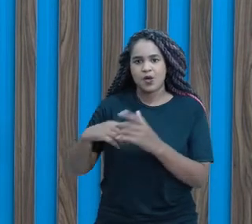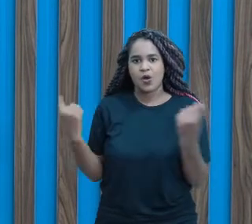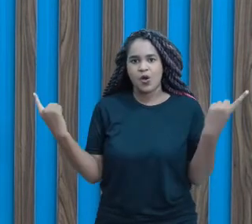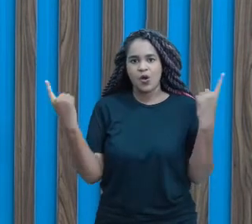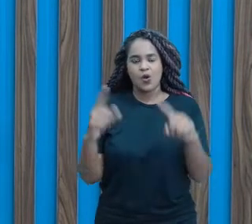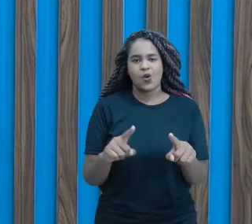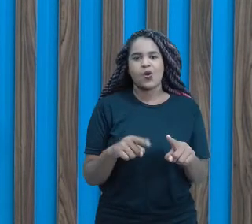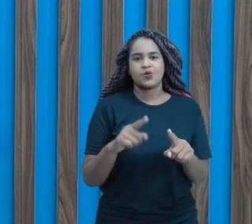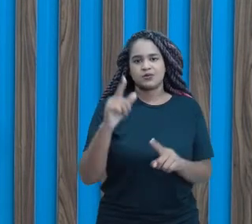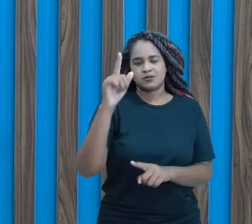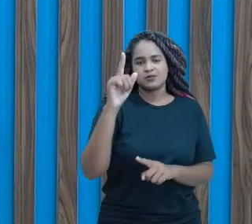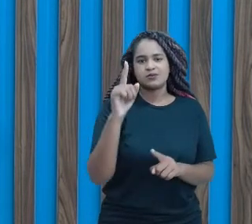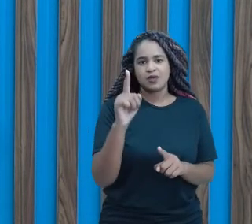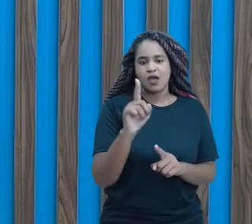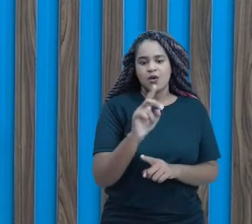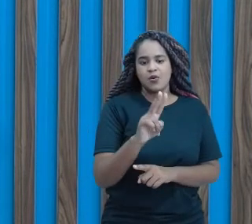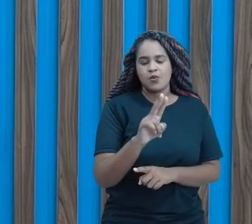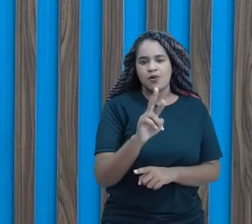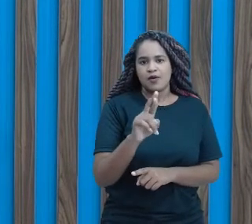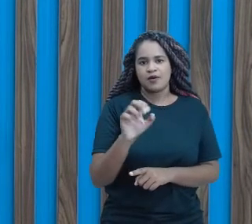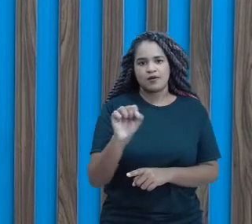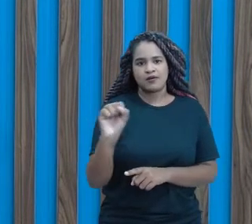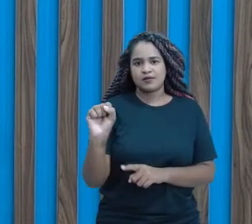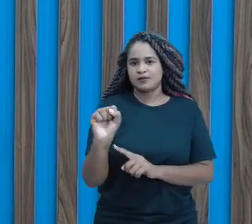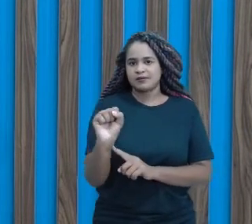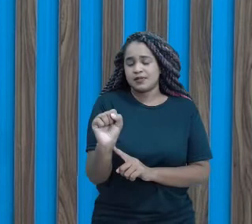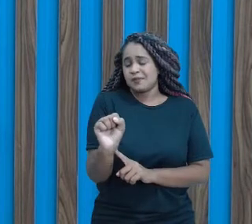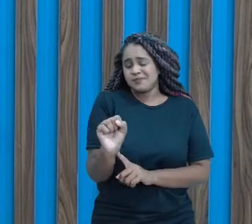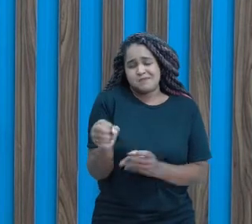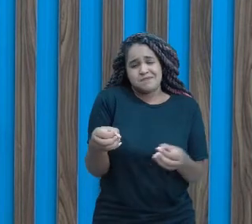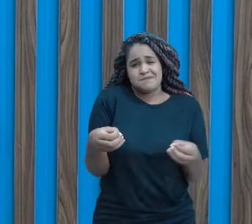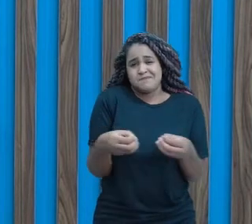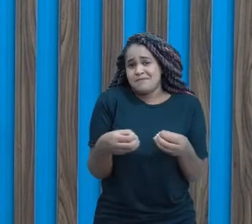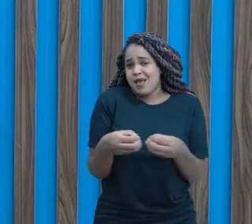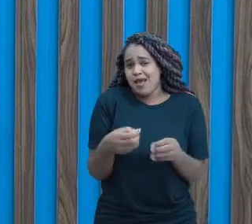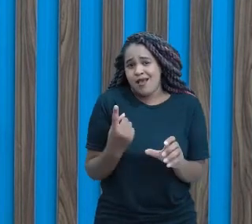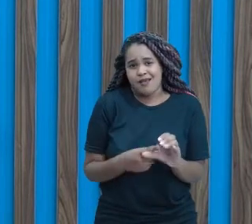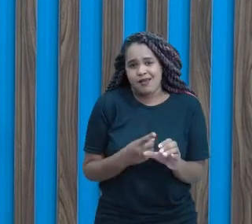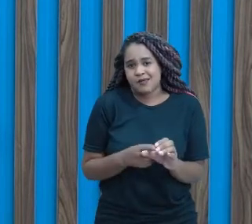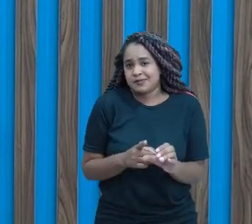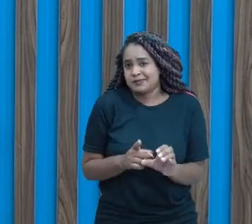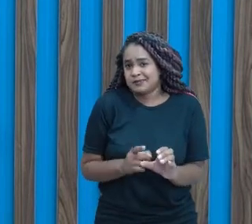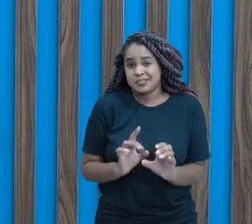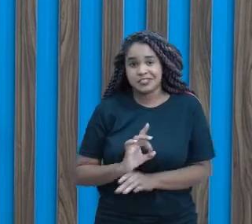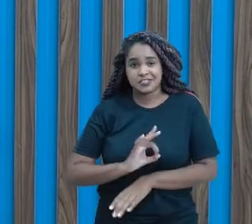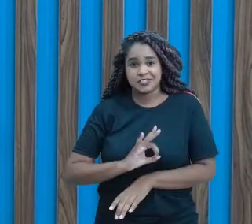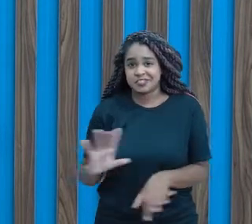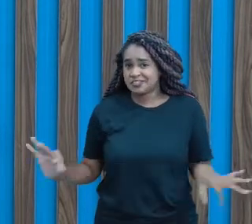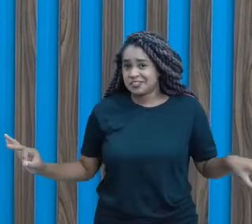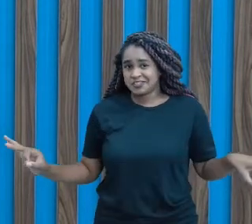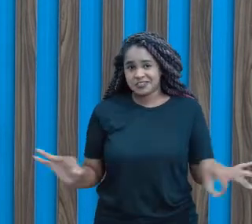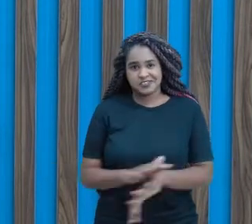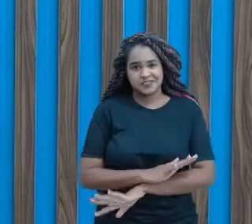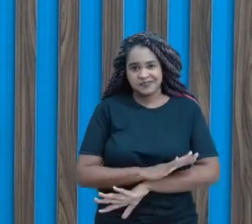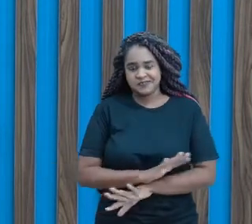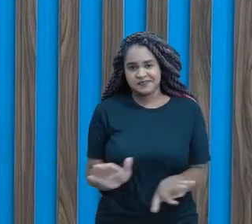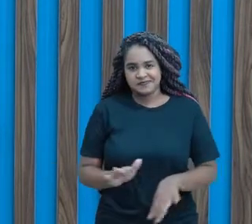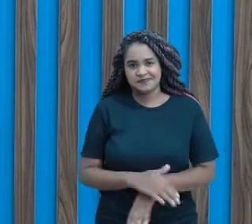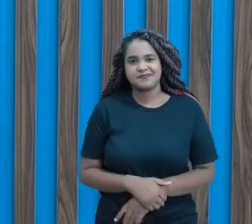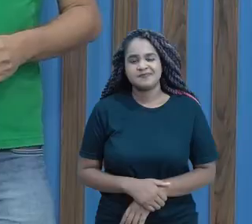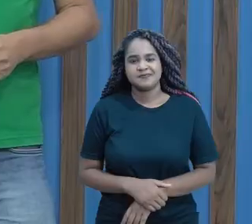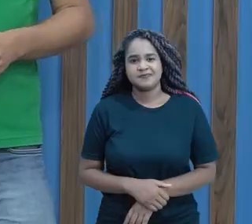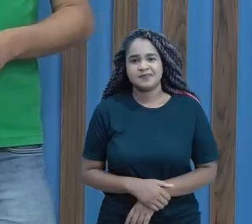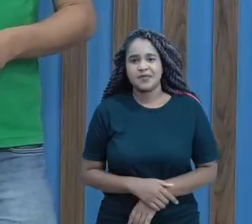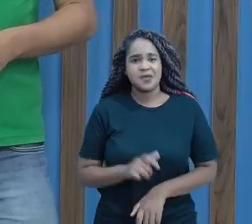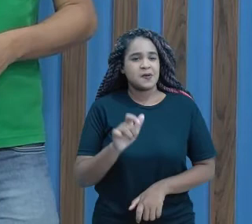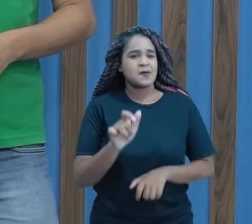União Soviética, né? Então, isso foi o mais próximo que o Brasil chegou, né, de uma nação comunista, né? Embora o